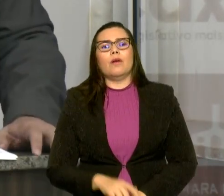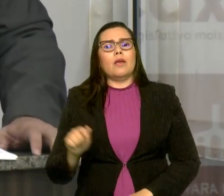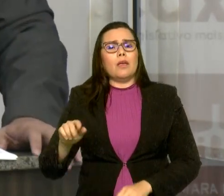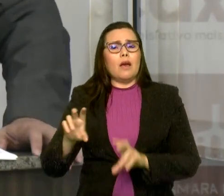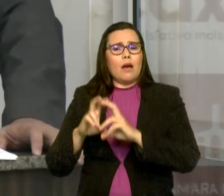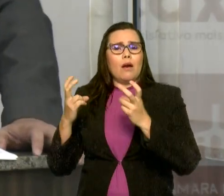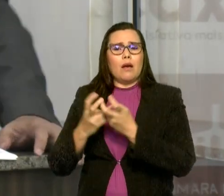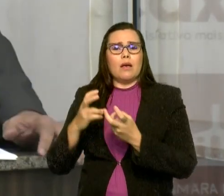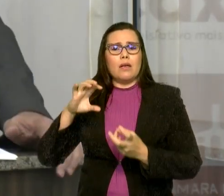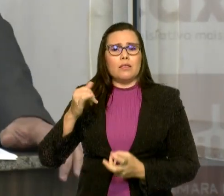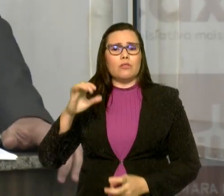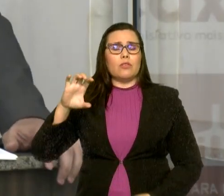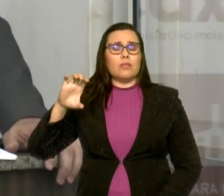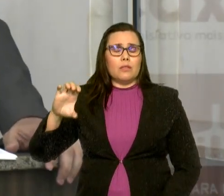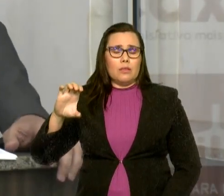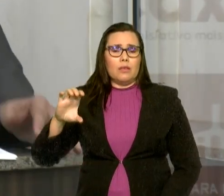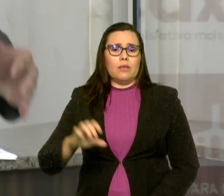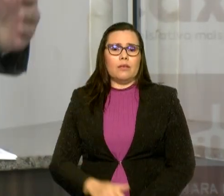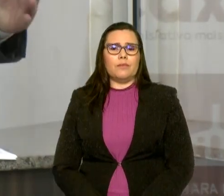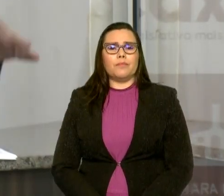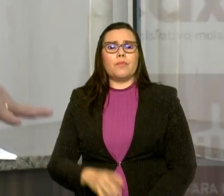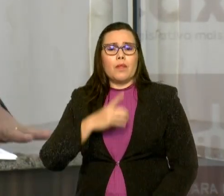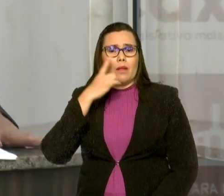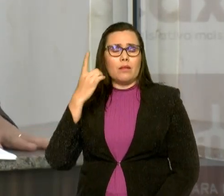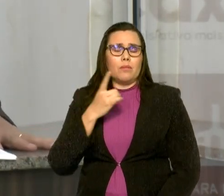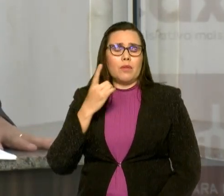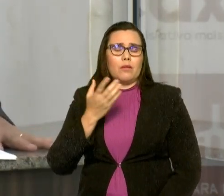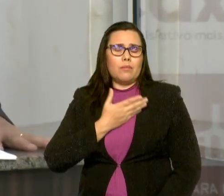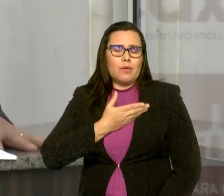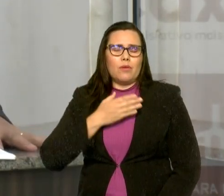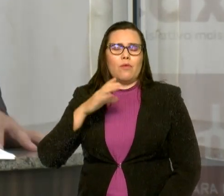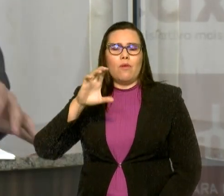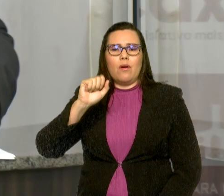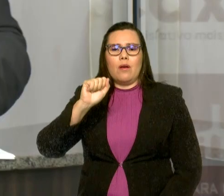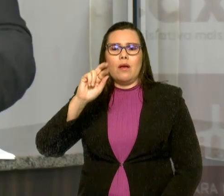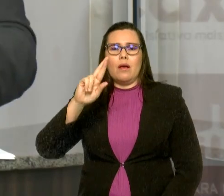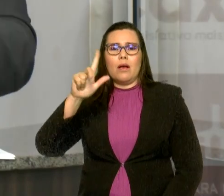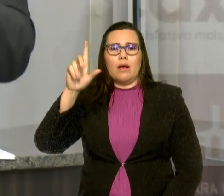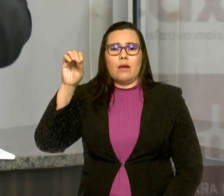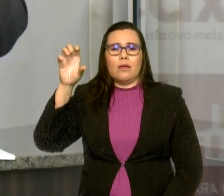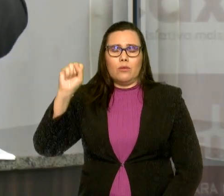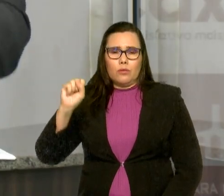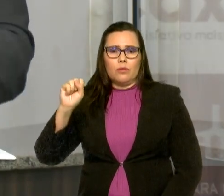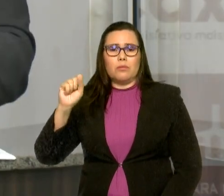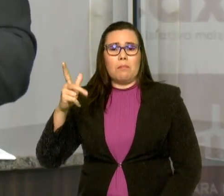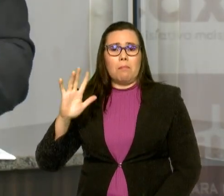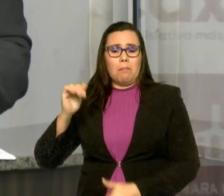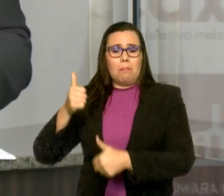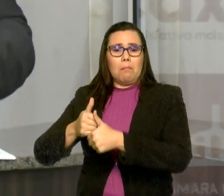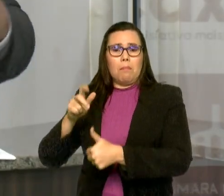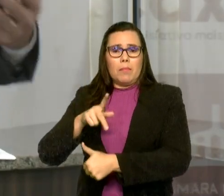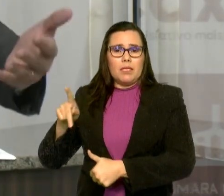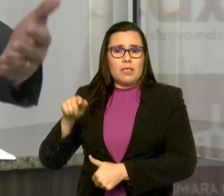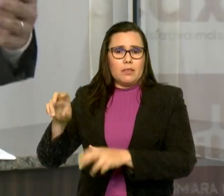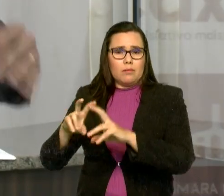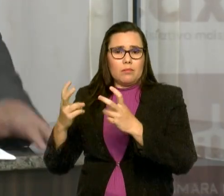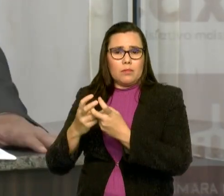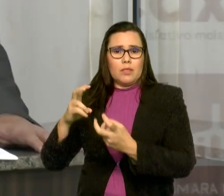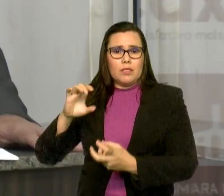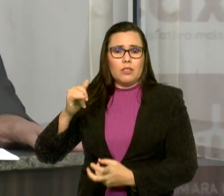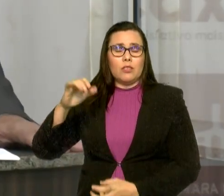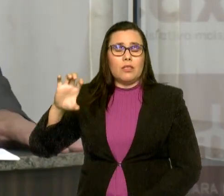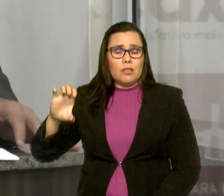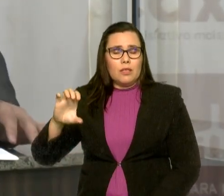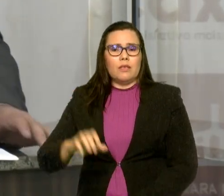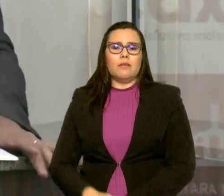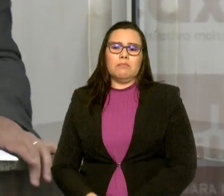presidida pelo colega e advogado Carlos Lula. Portanto, esse projeto é constitucional e simbolicamente será votado aqui. A equipe lá do